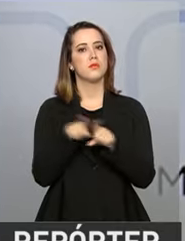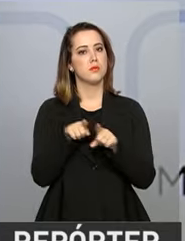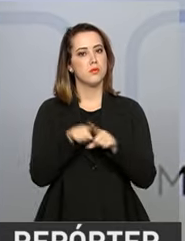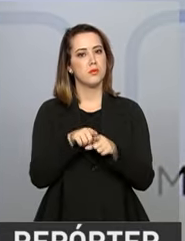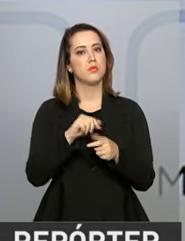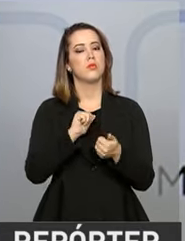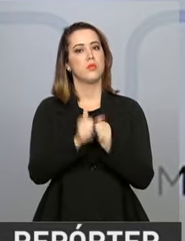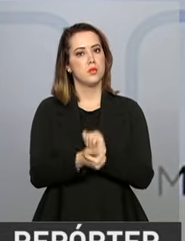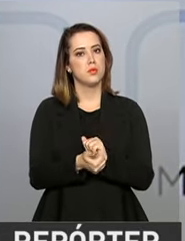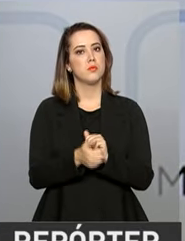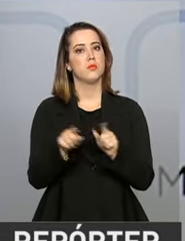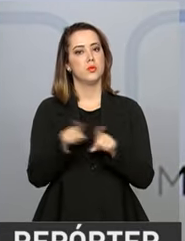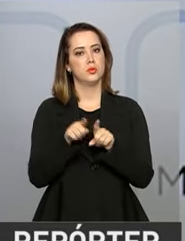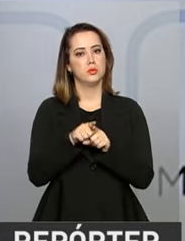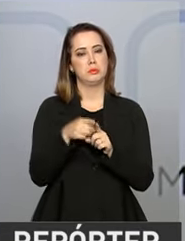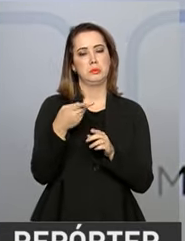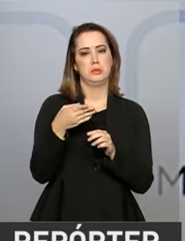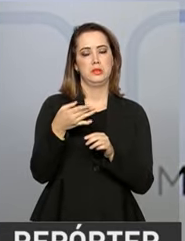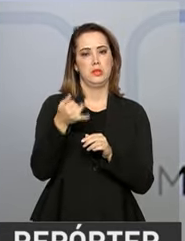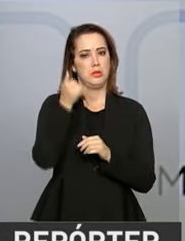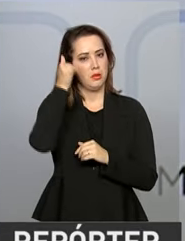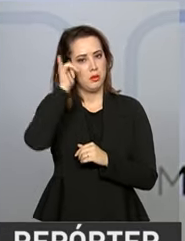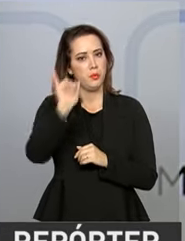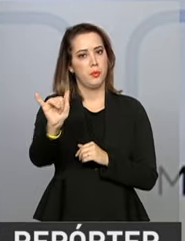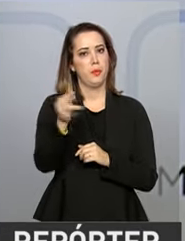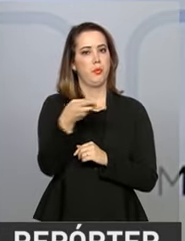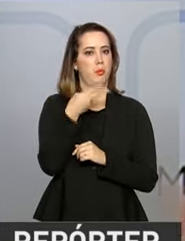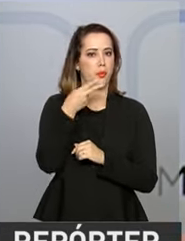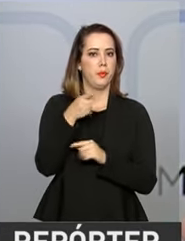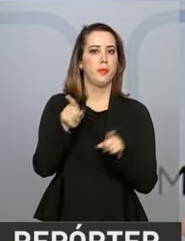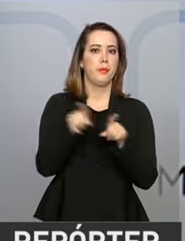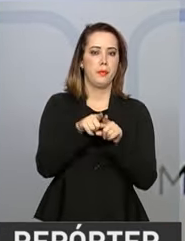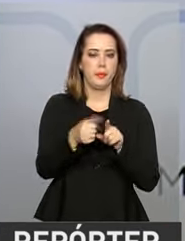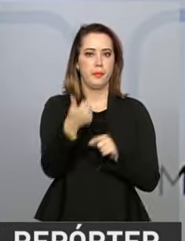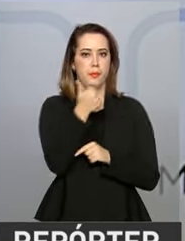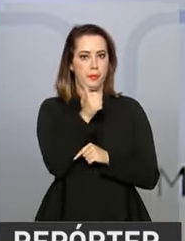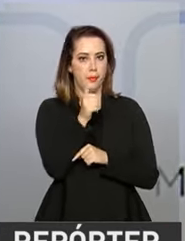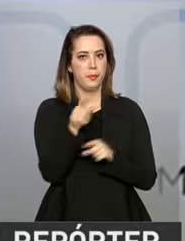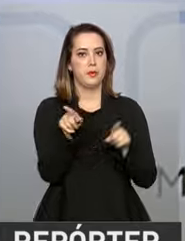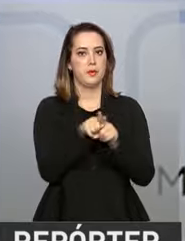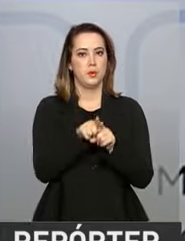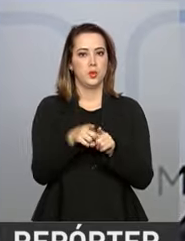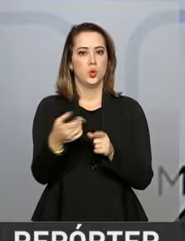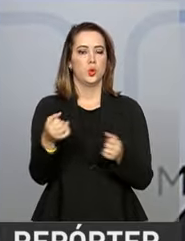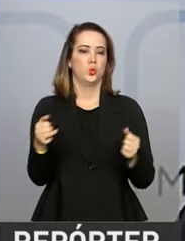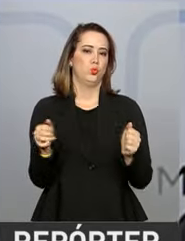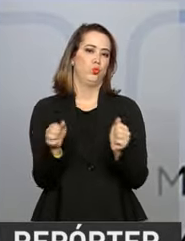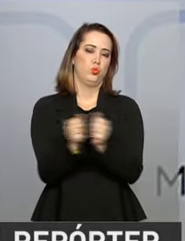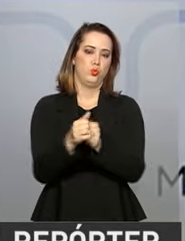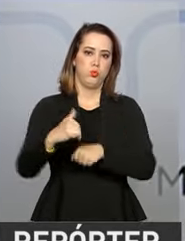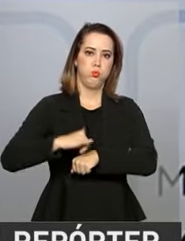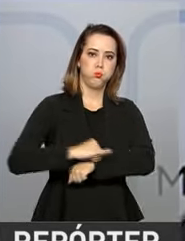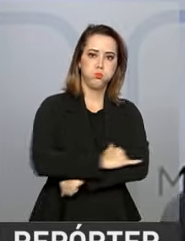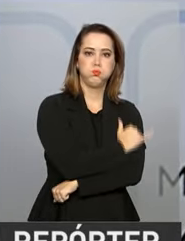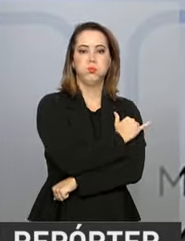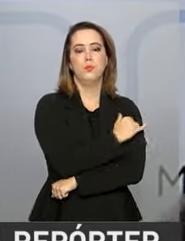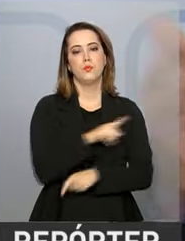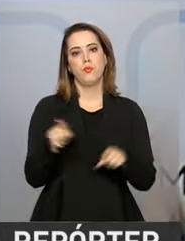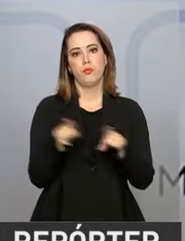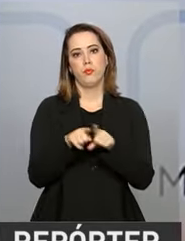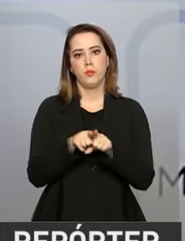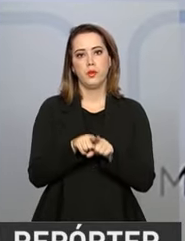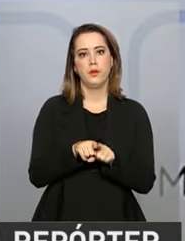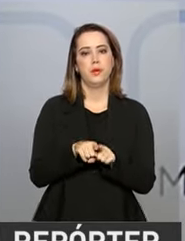e evitar o tabagismo e o alcoolismo, que são no conjunto, obesidade, sedentarismo,